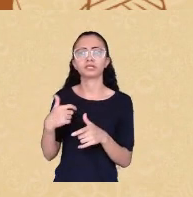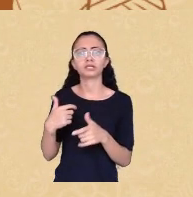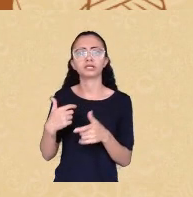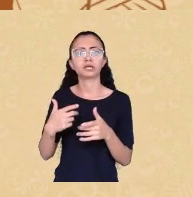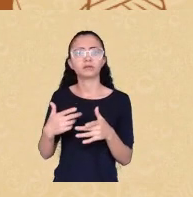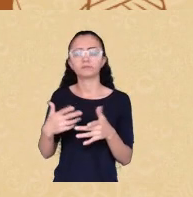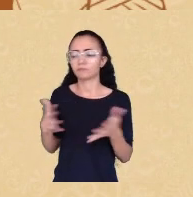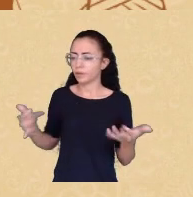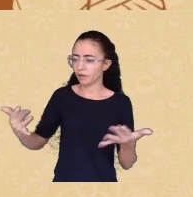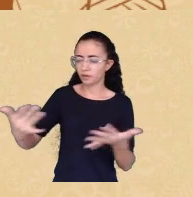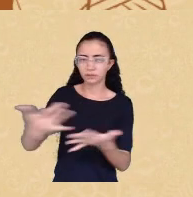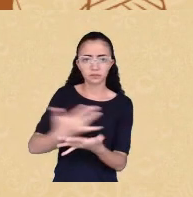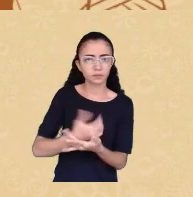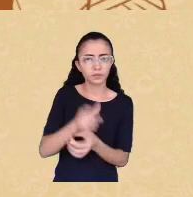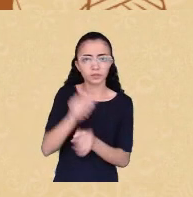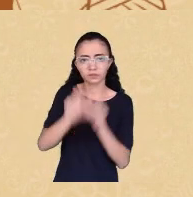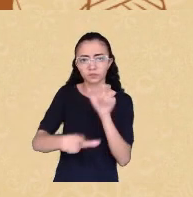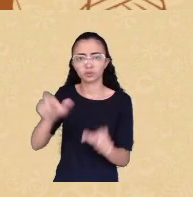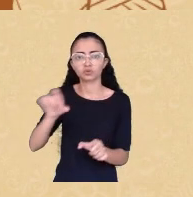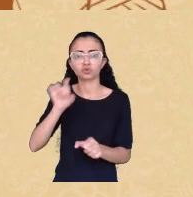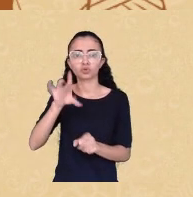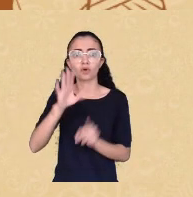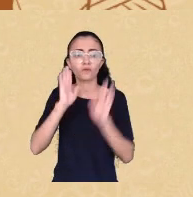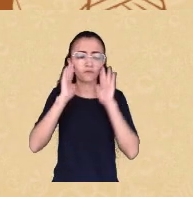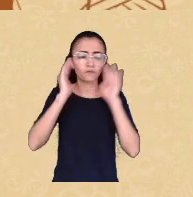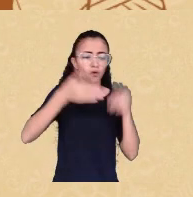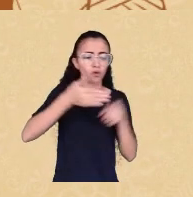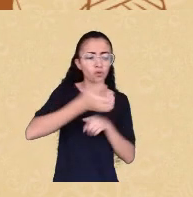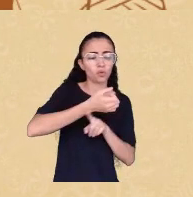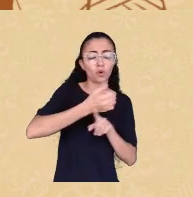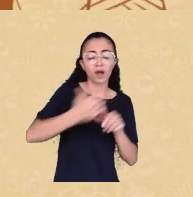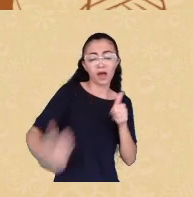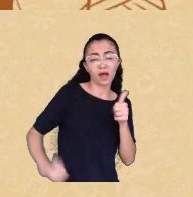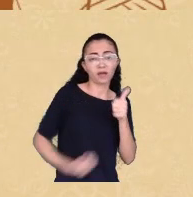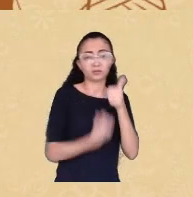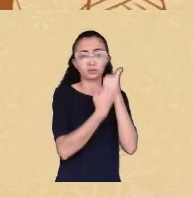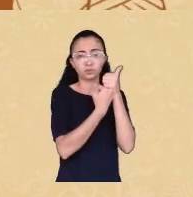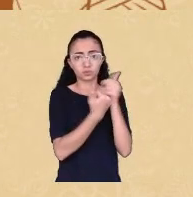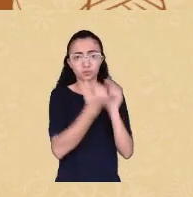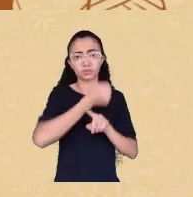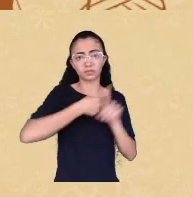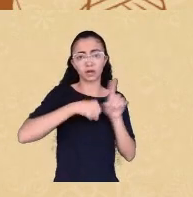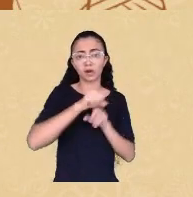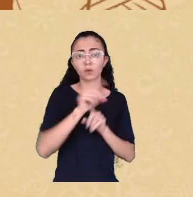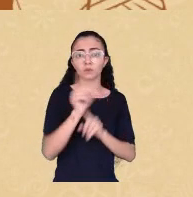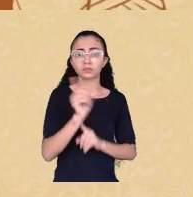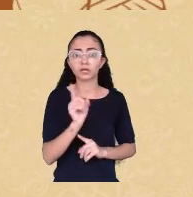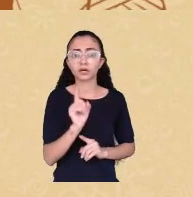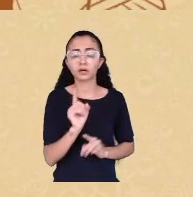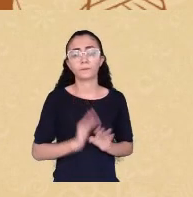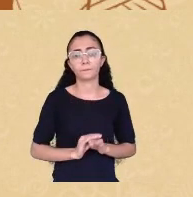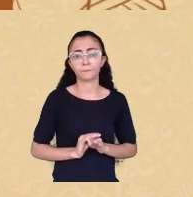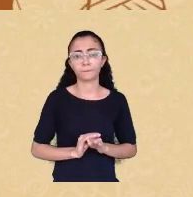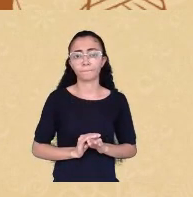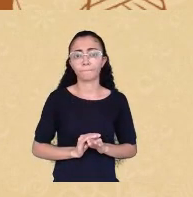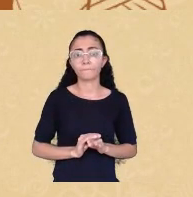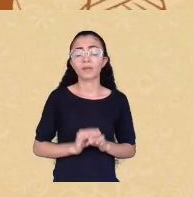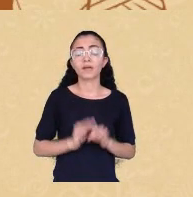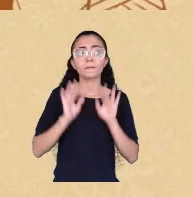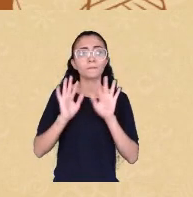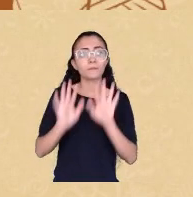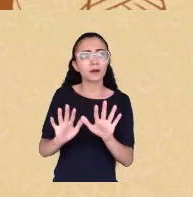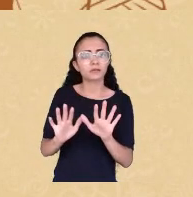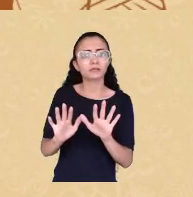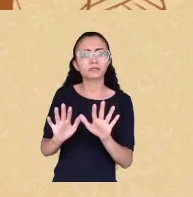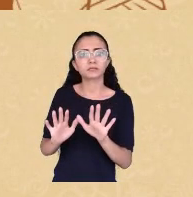a dimensão assistencialista do cuidado de saúde mental, não só aquela, eu vou indicar um psicólogo para te ouvir, um clínico. Não, mas que